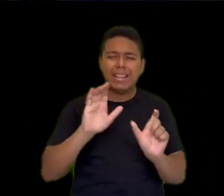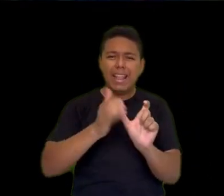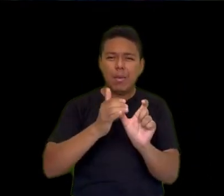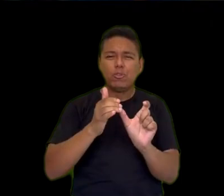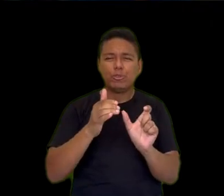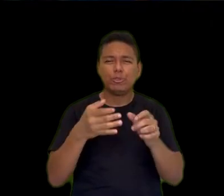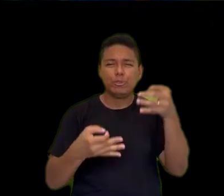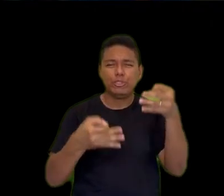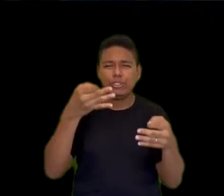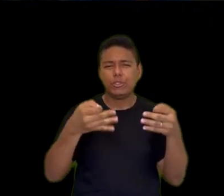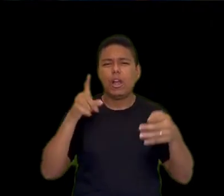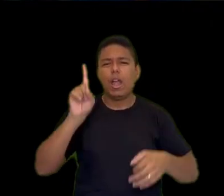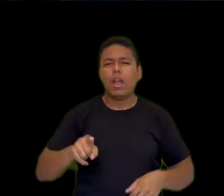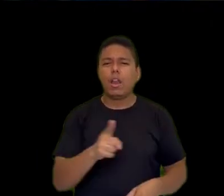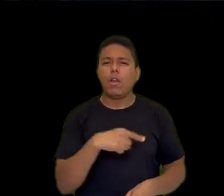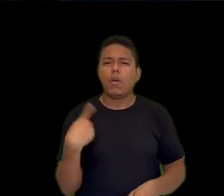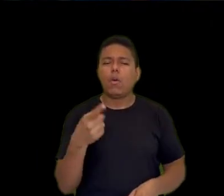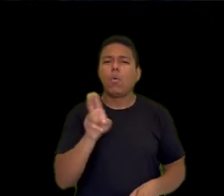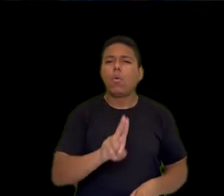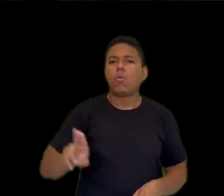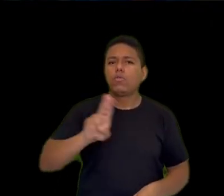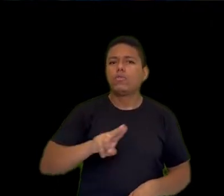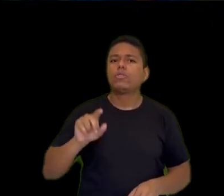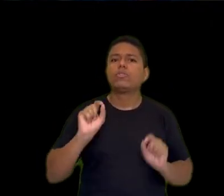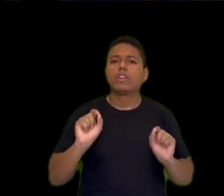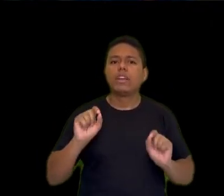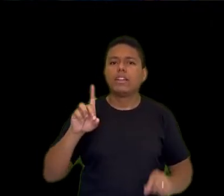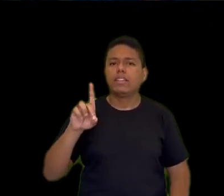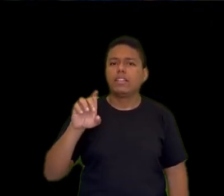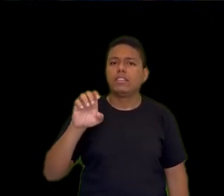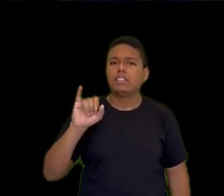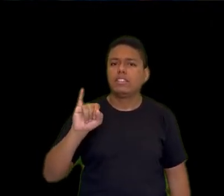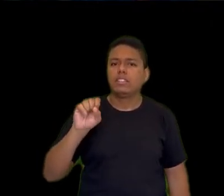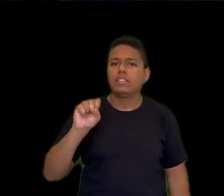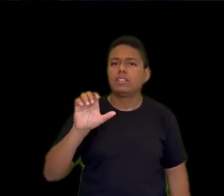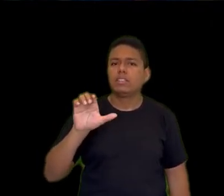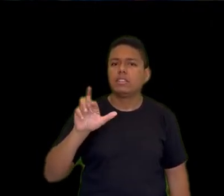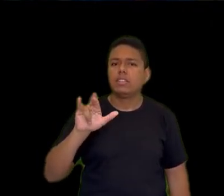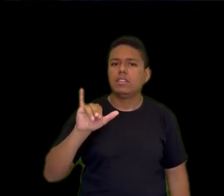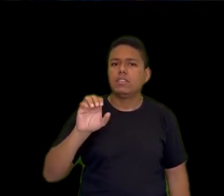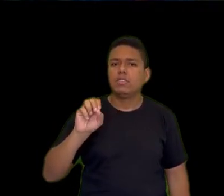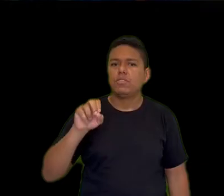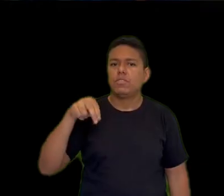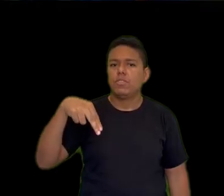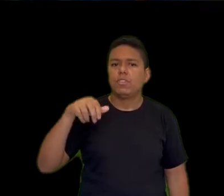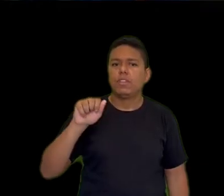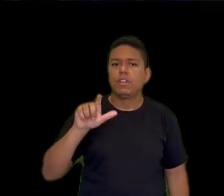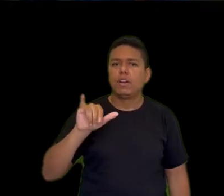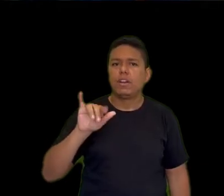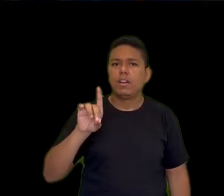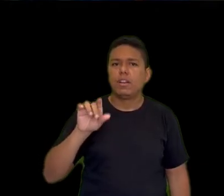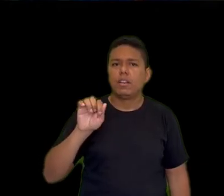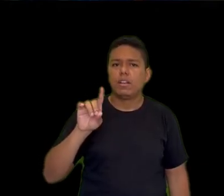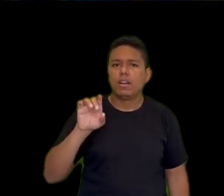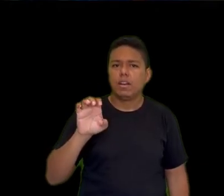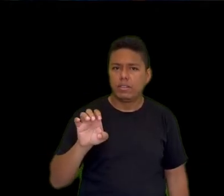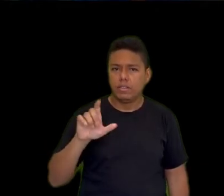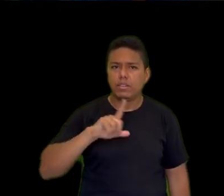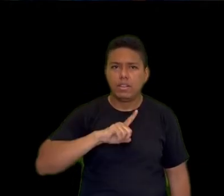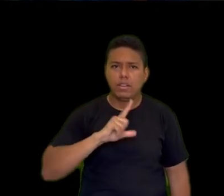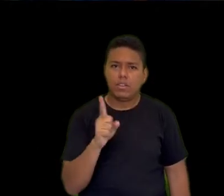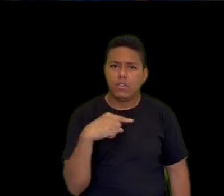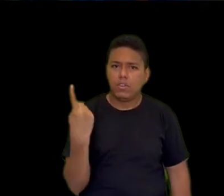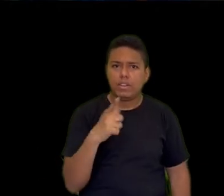discricionalidade e toma a decisão, por exemplo, no momento de uma inspeção. E para isso eu tenho um arcabouço jurídico, eu tenho uma função